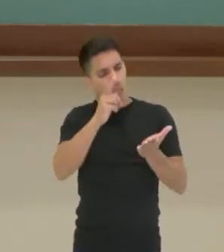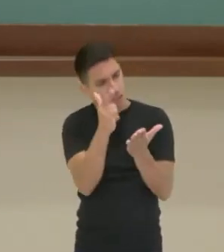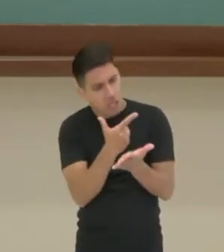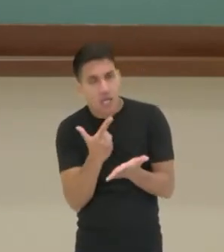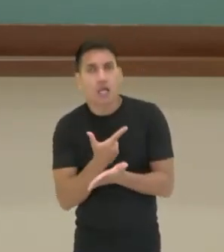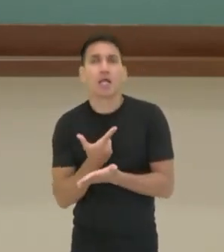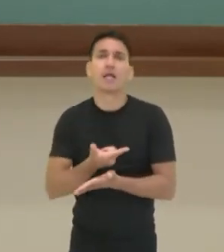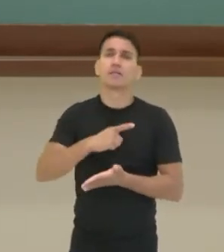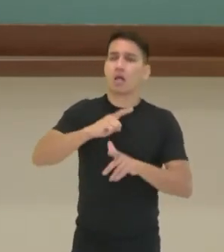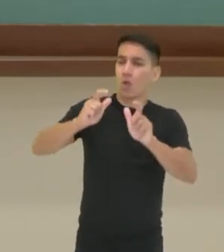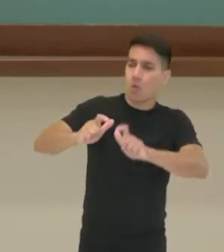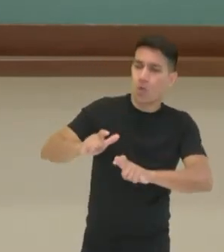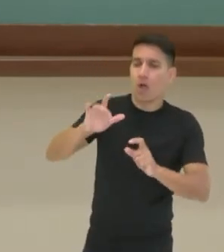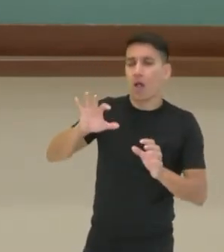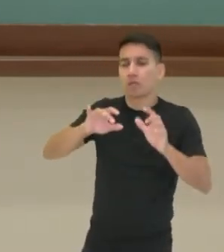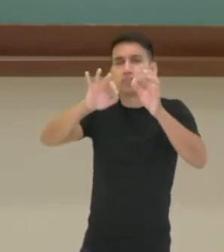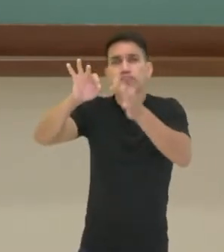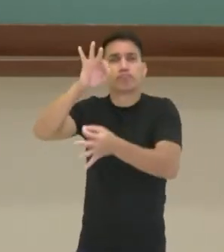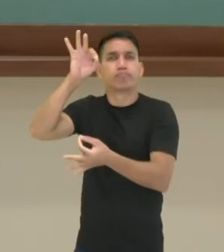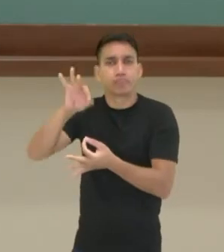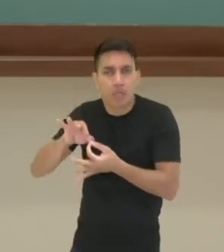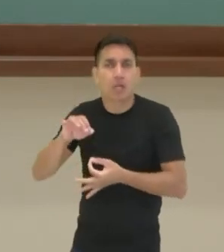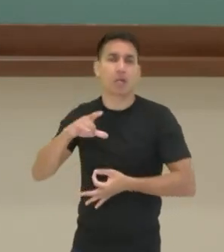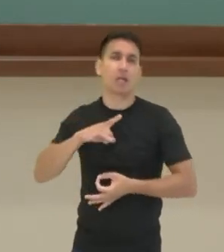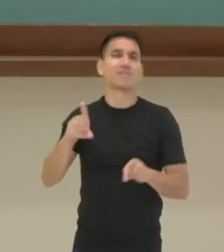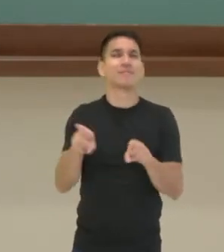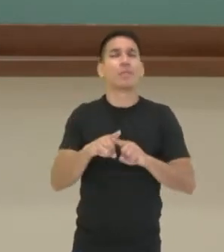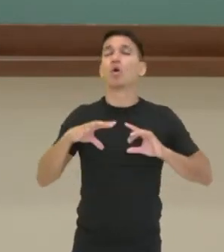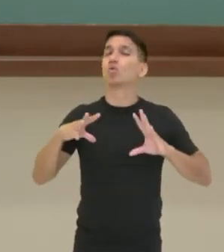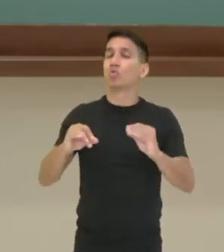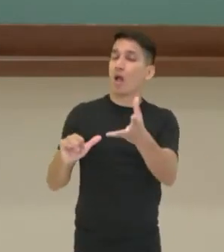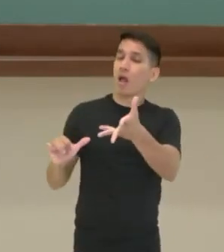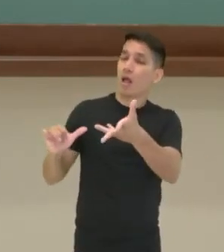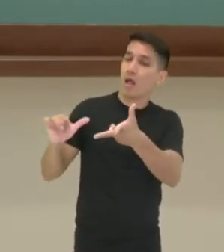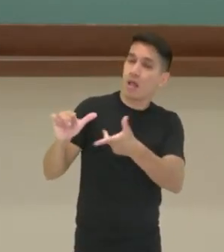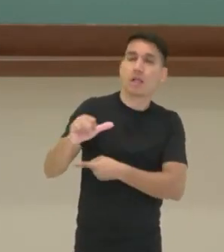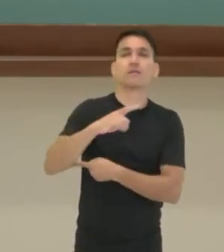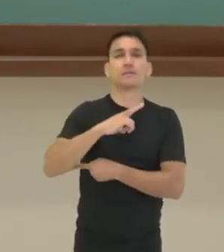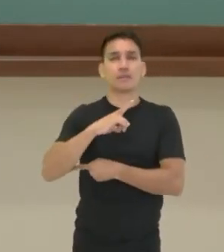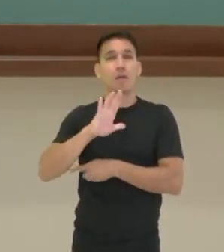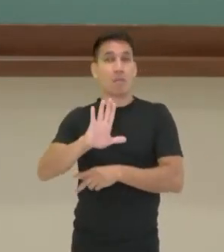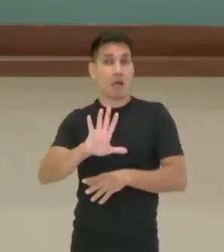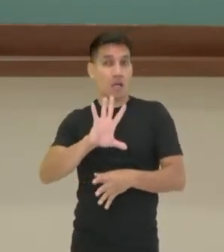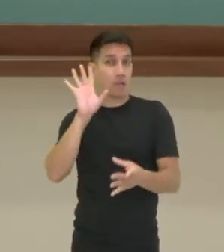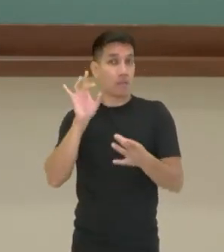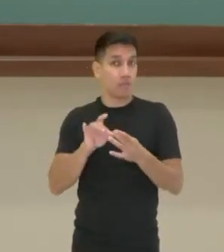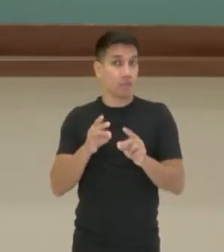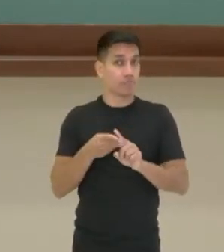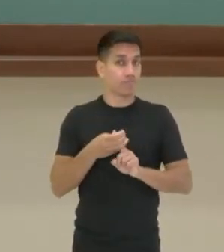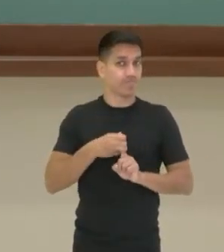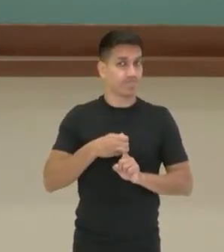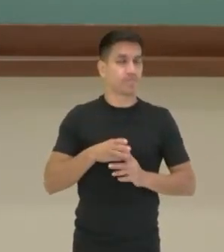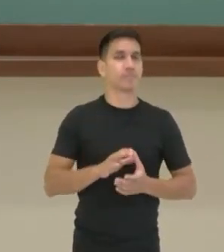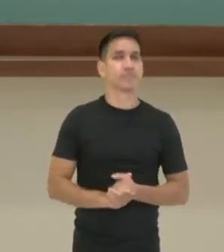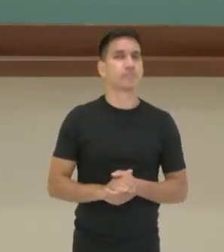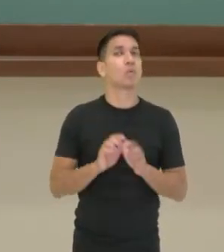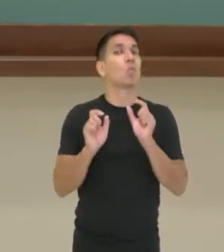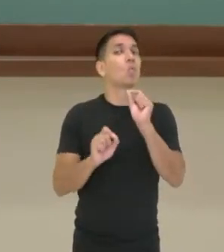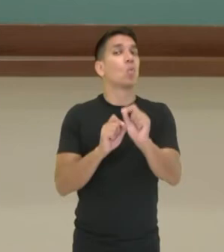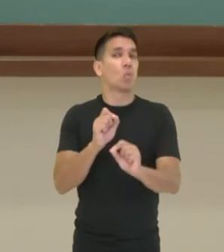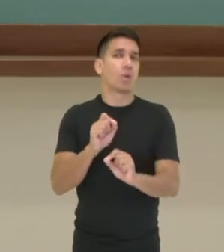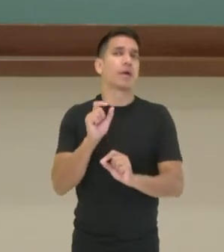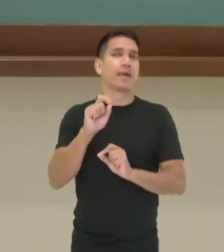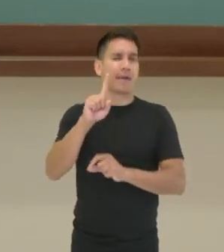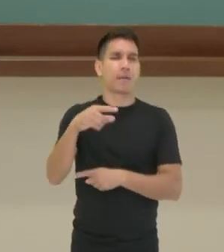lugares sagrados, enfim, todos os elementos que tem uma organização religiosa, mas é uma ordem mística. E que é